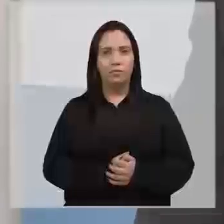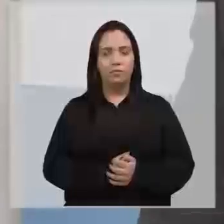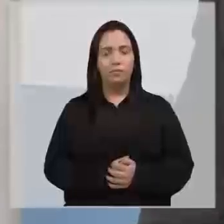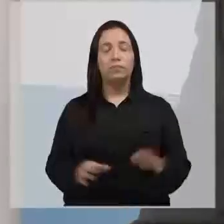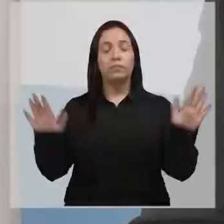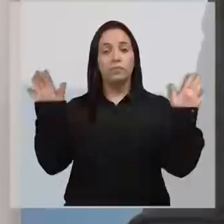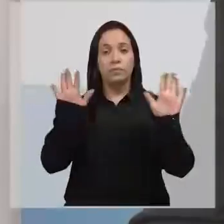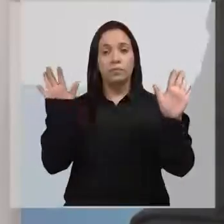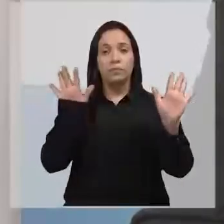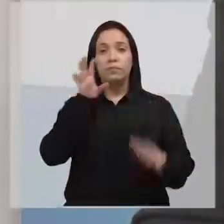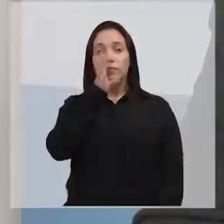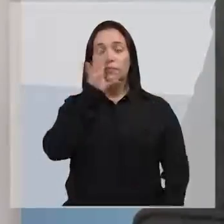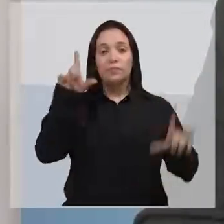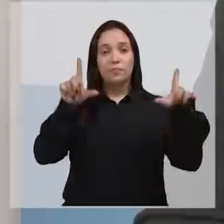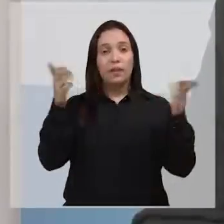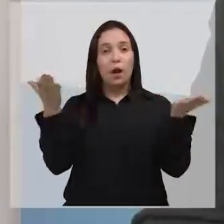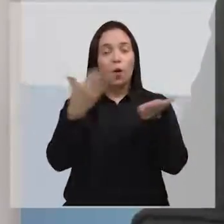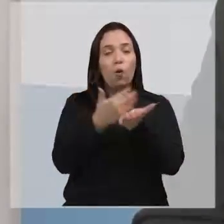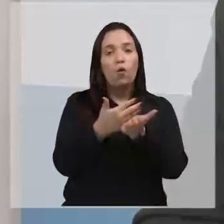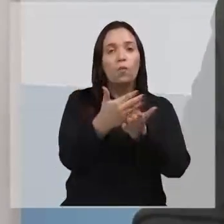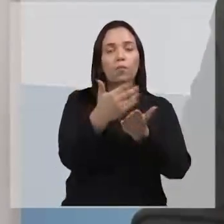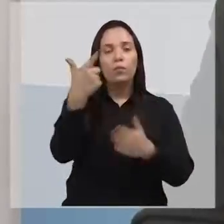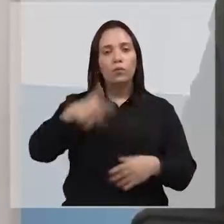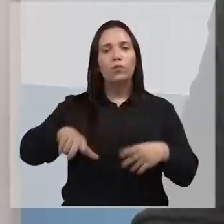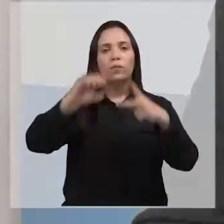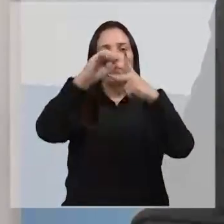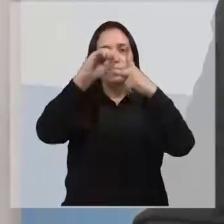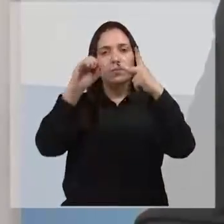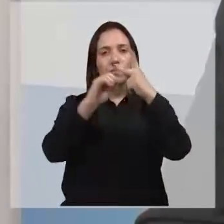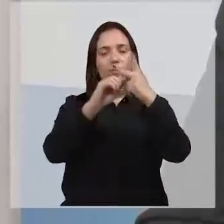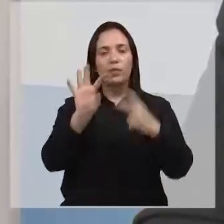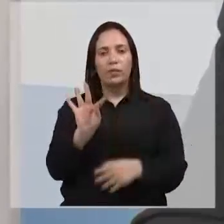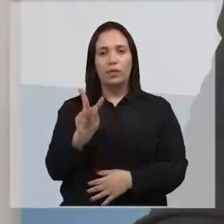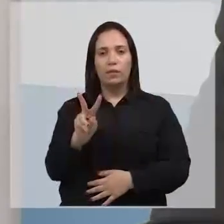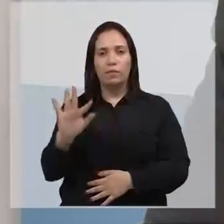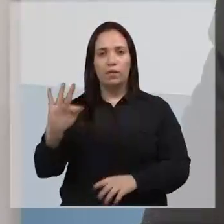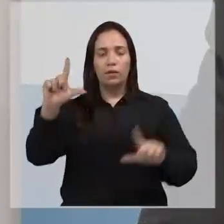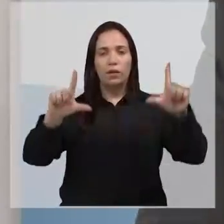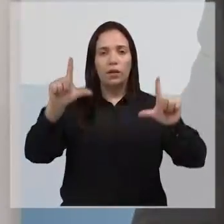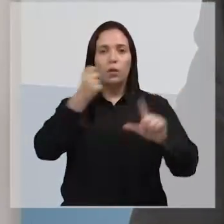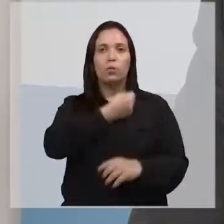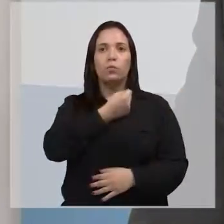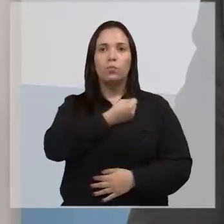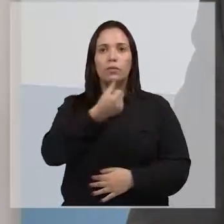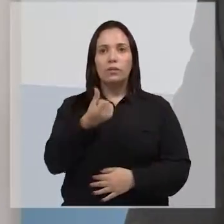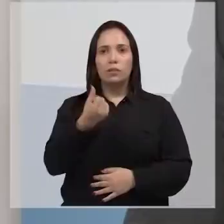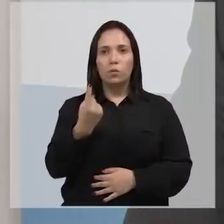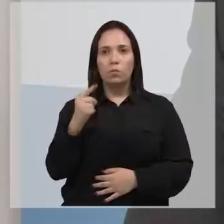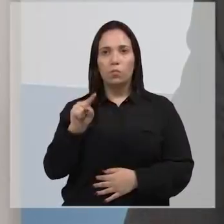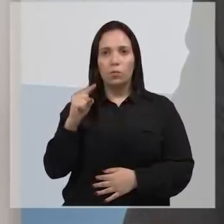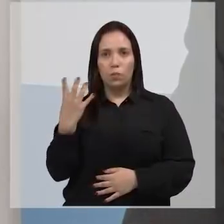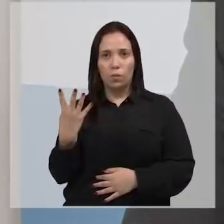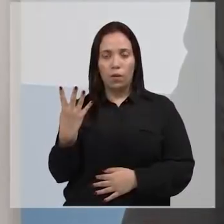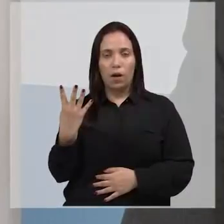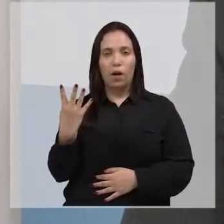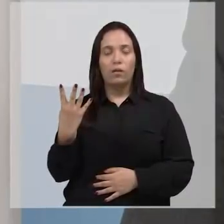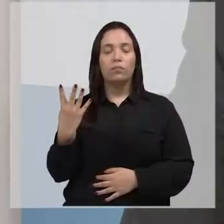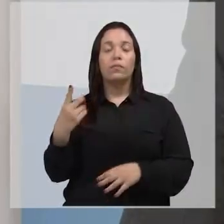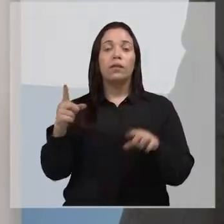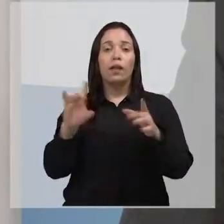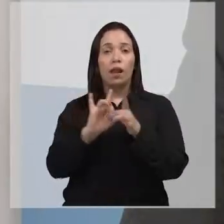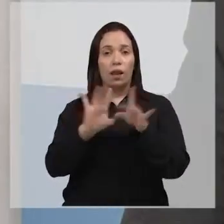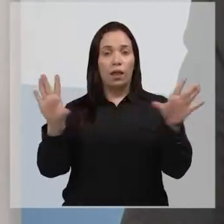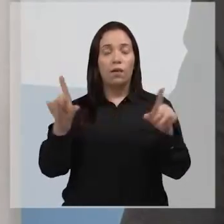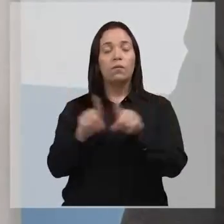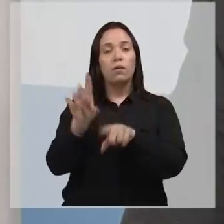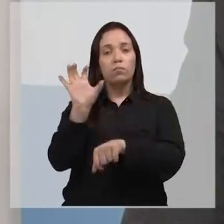Olá, amigo telespectador, estamos iniciando mais um programa pela ordem na sua TV Fortaleza, canal 61.4, aberto digital,